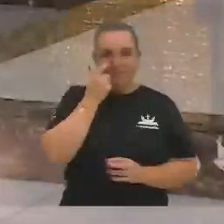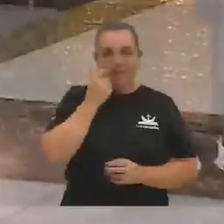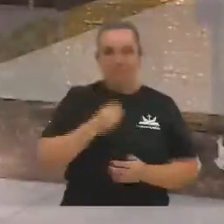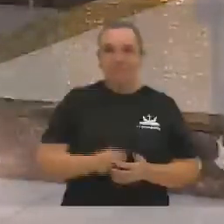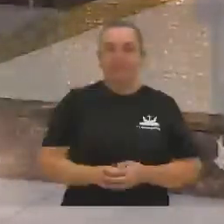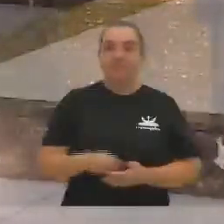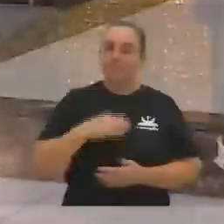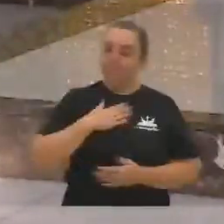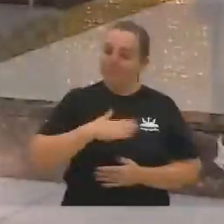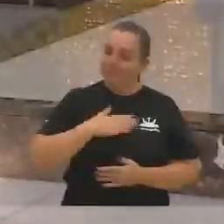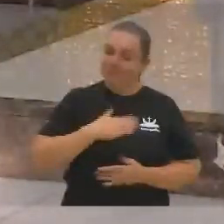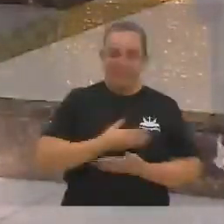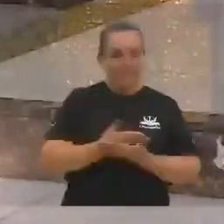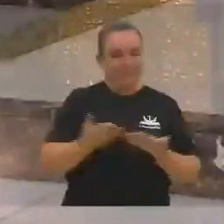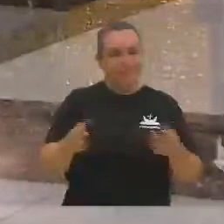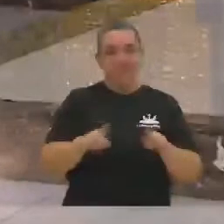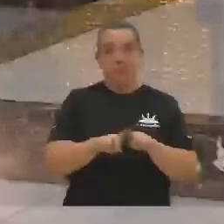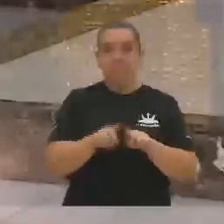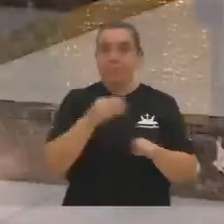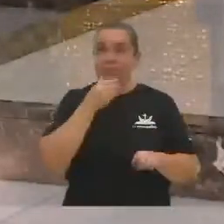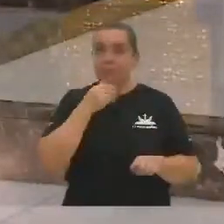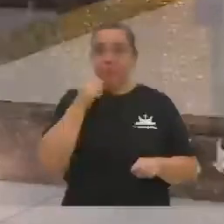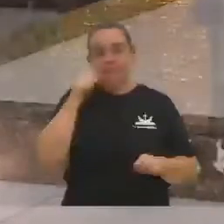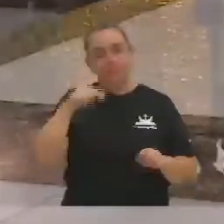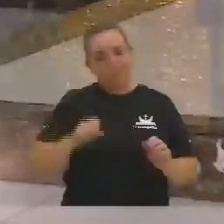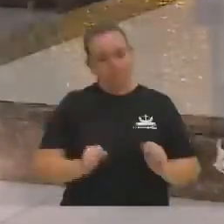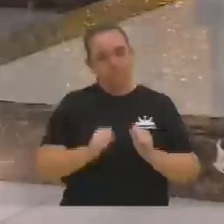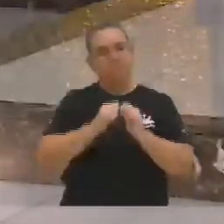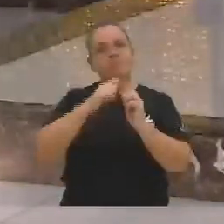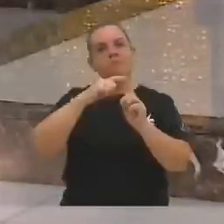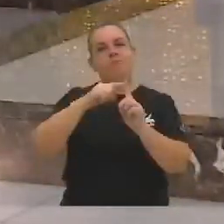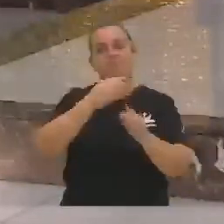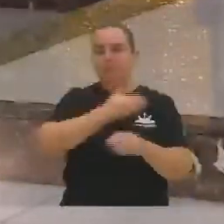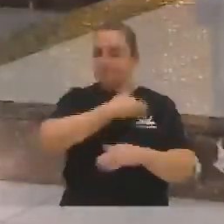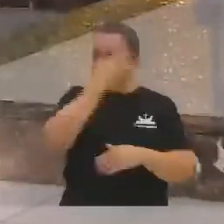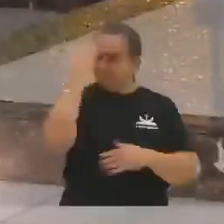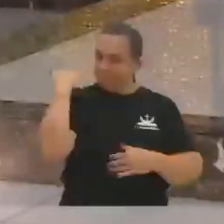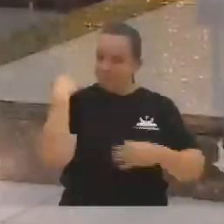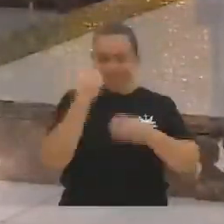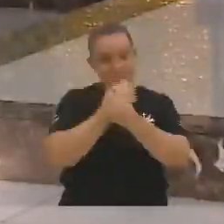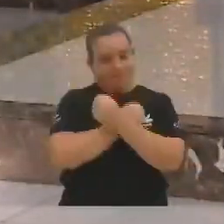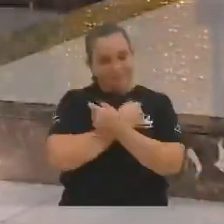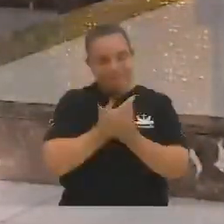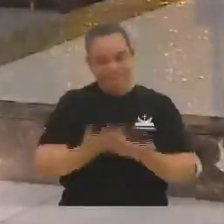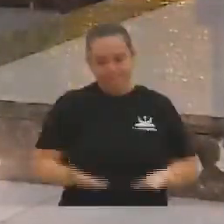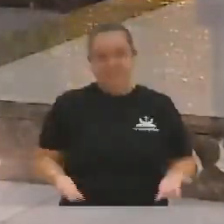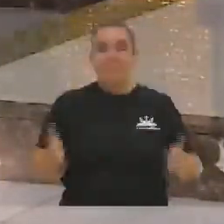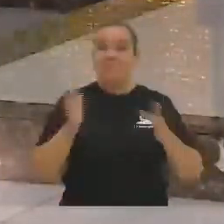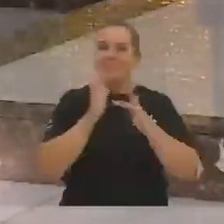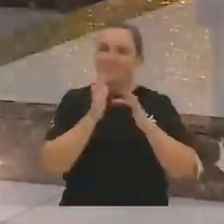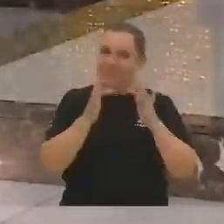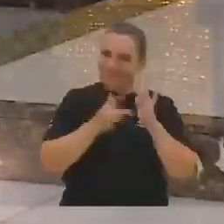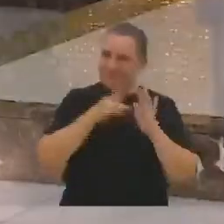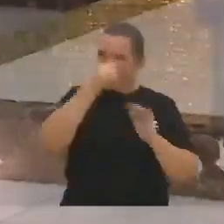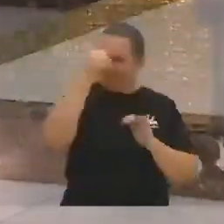Meus irmãos e minhas irmãs presentes aqui no Santuário de Nossa Senhora de Guadalupe e de Jesus das Santas Chagas, irmãos que